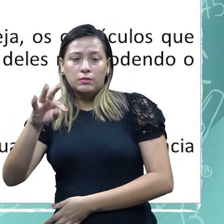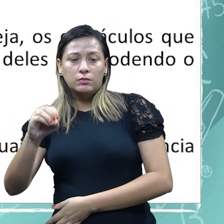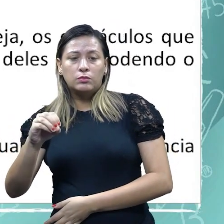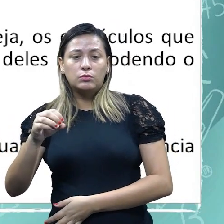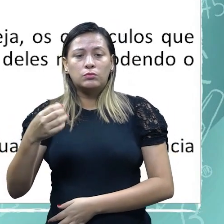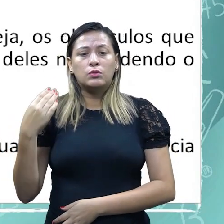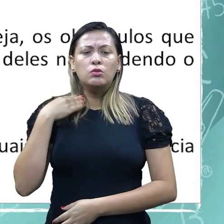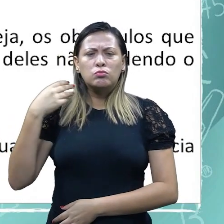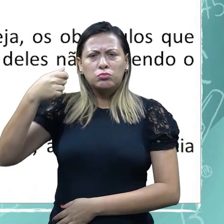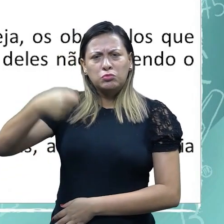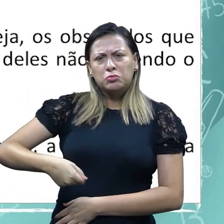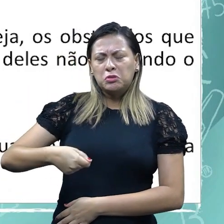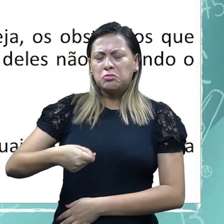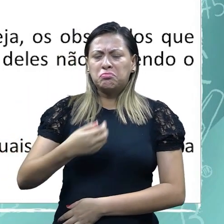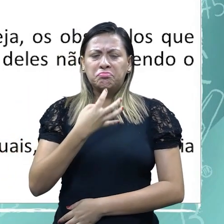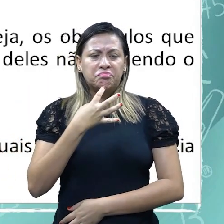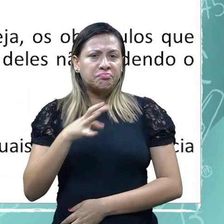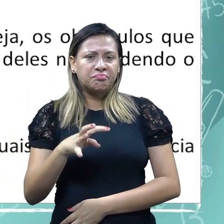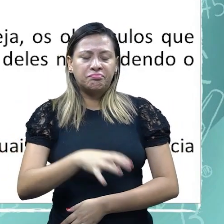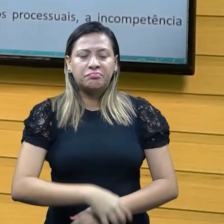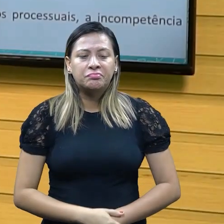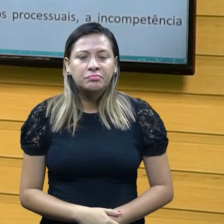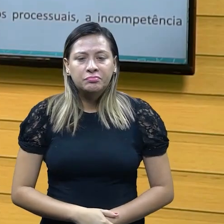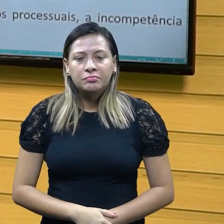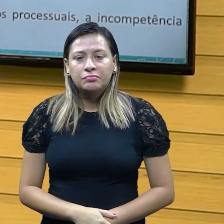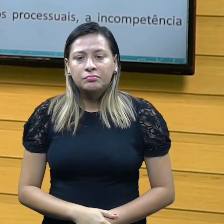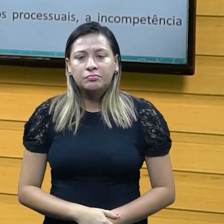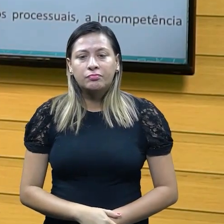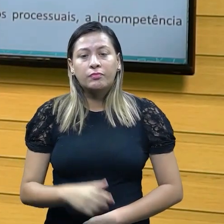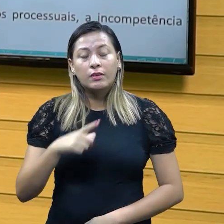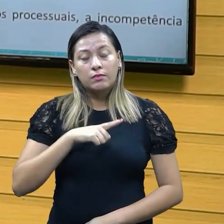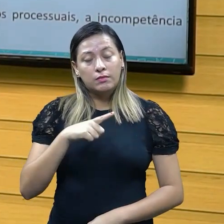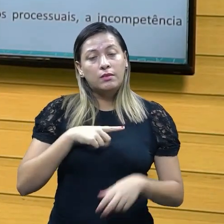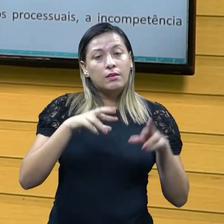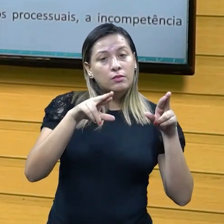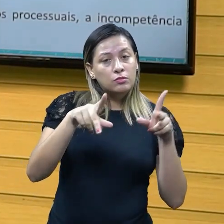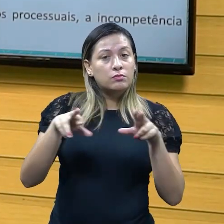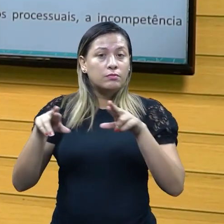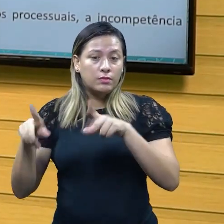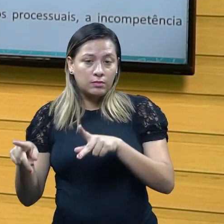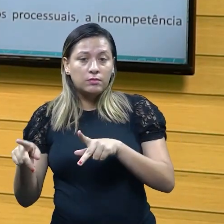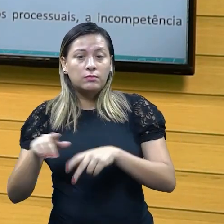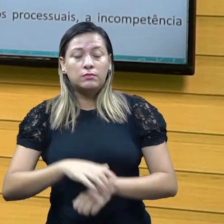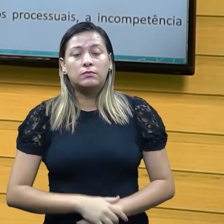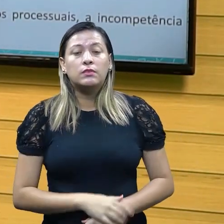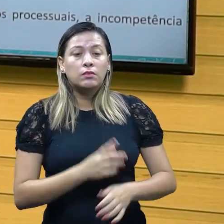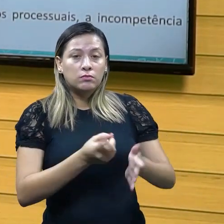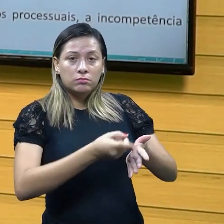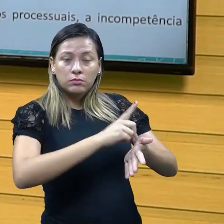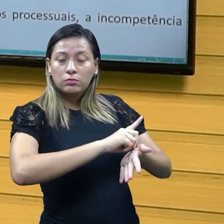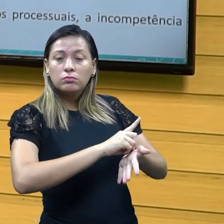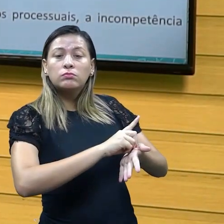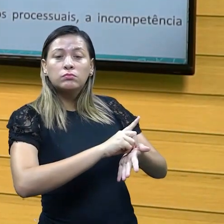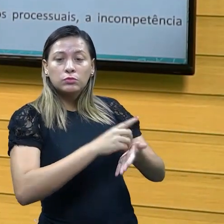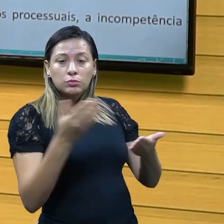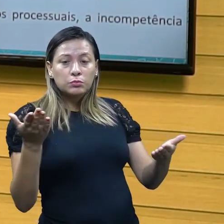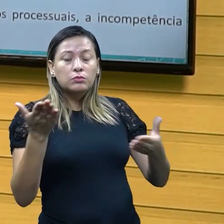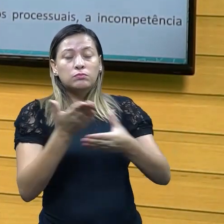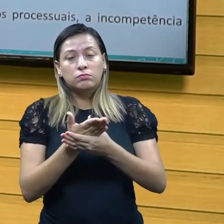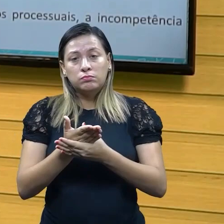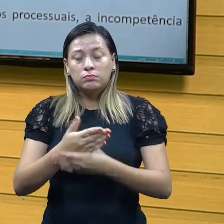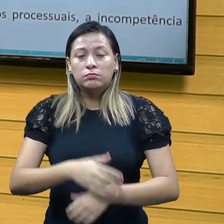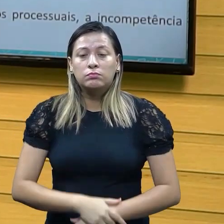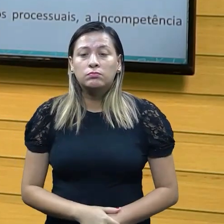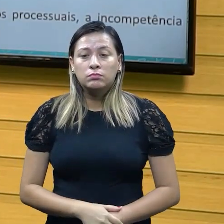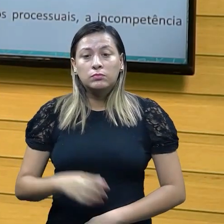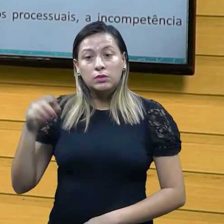juiz conhecer de ofício. Então, você tem uma diferença desses pressupostos processuais e das exceções processuais,